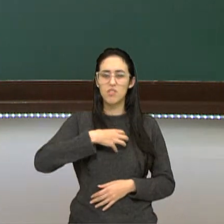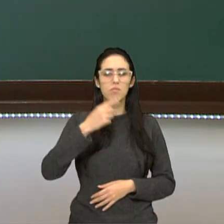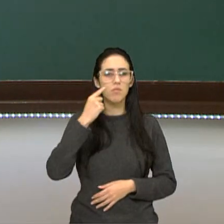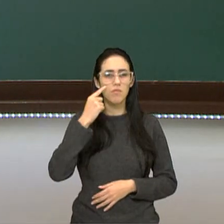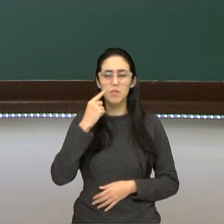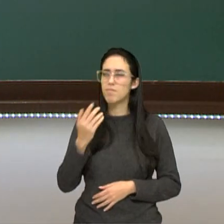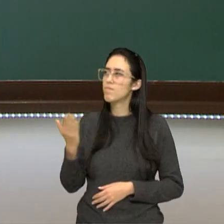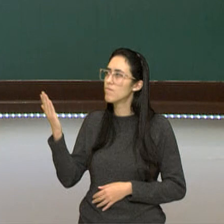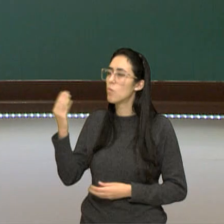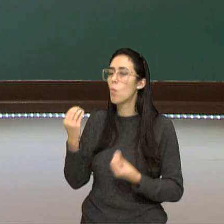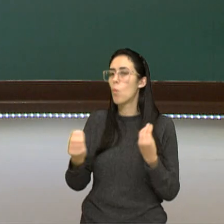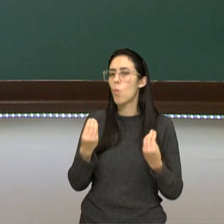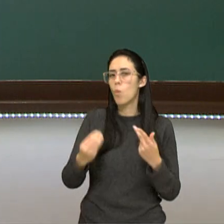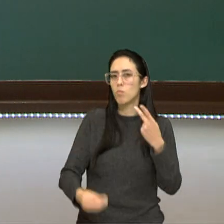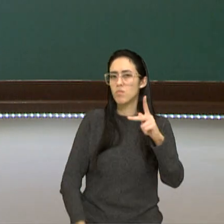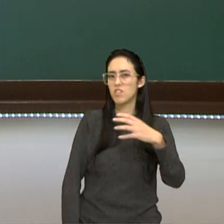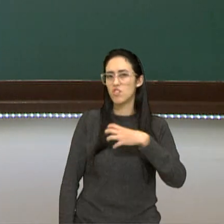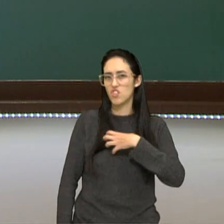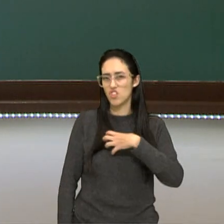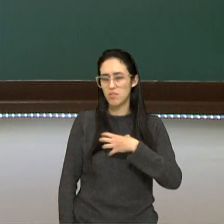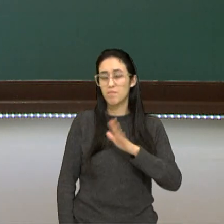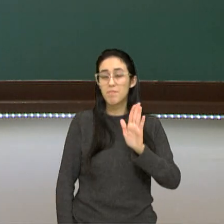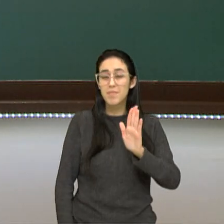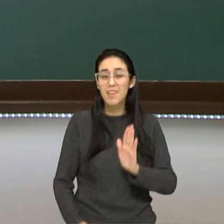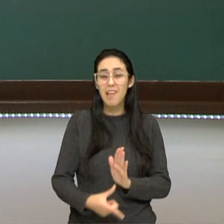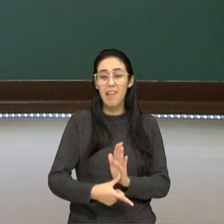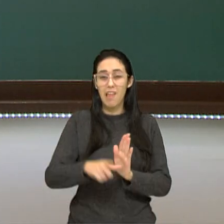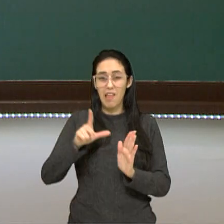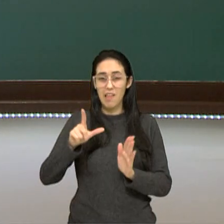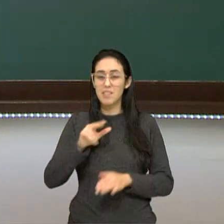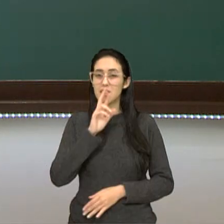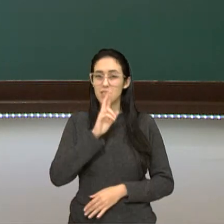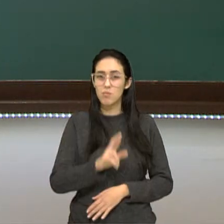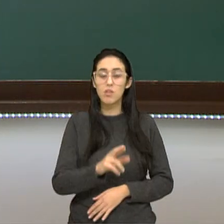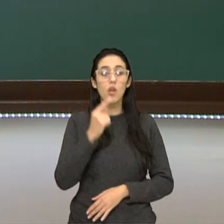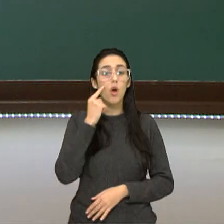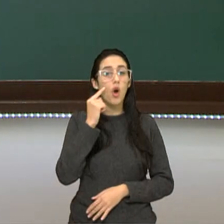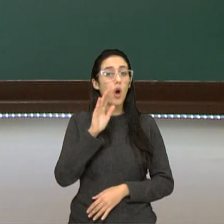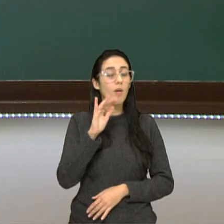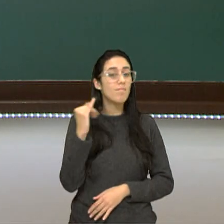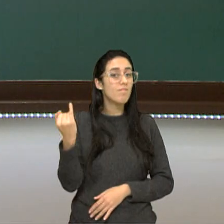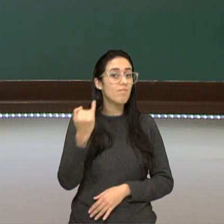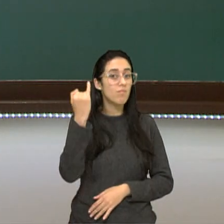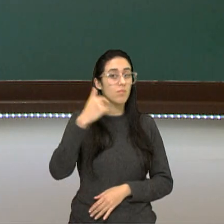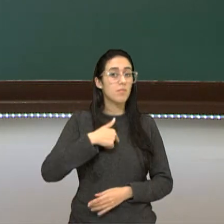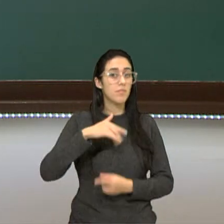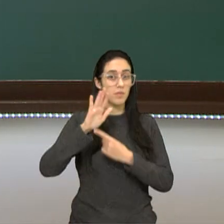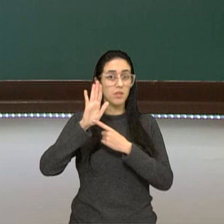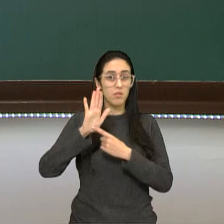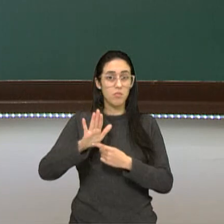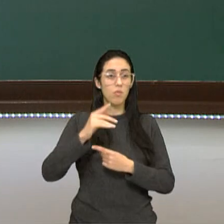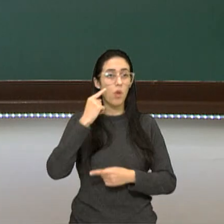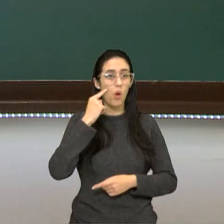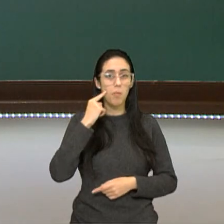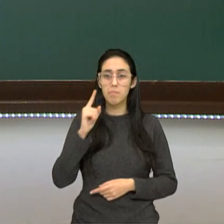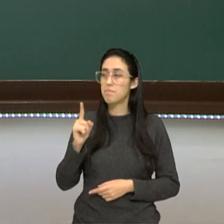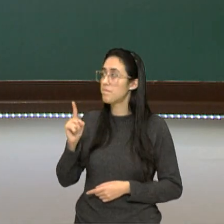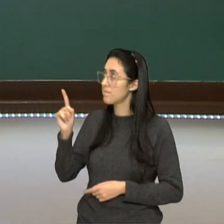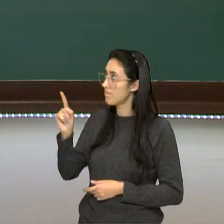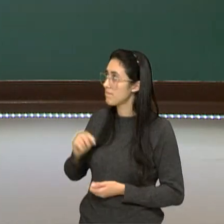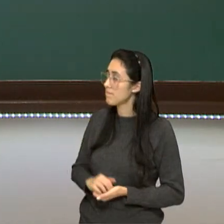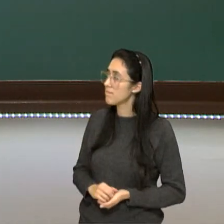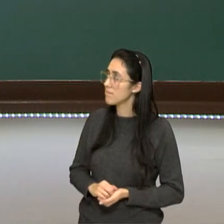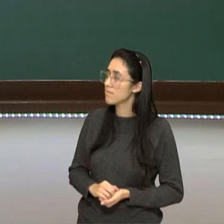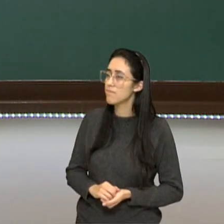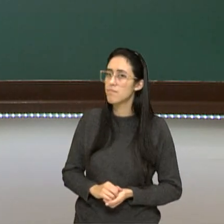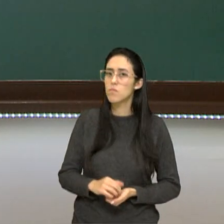ficou melhor para você resolver esse aqui. Antes de eu passar para a resolução, olha outra coisa que eu vou mostrar para você aqui na própria figura.